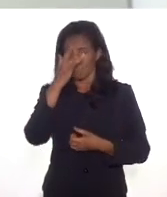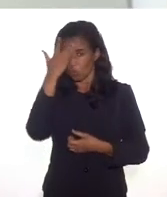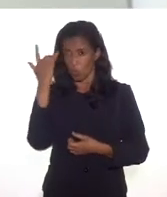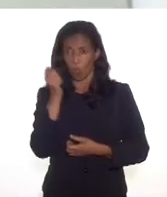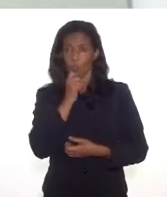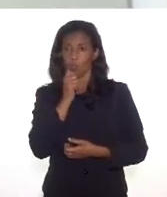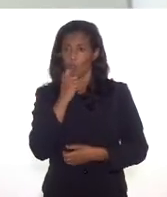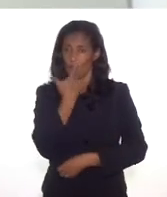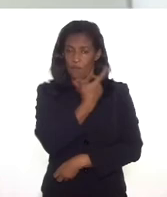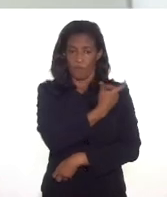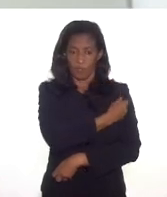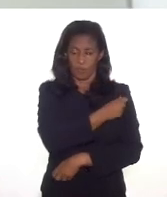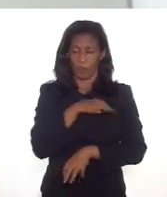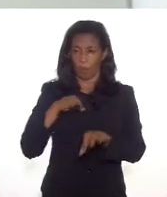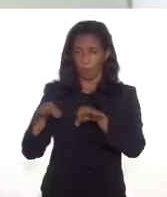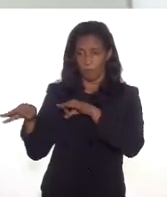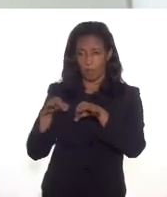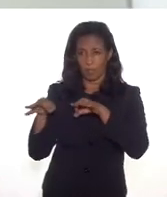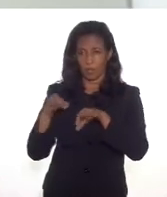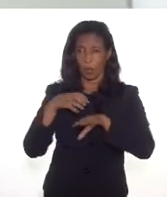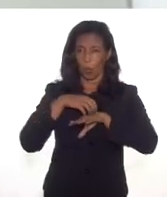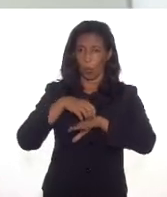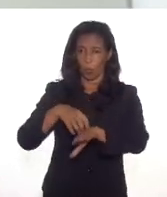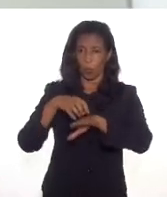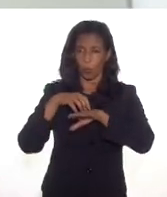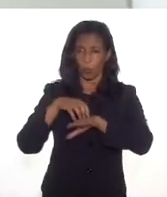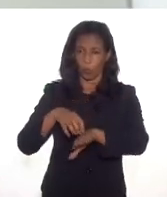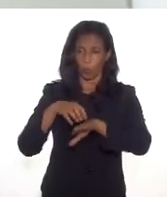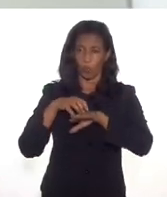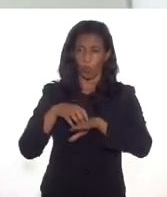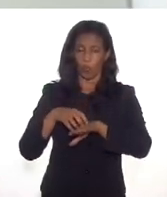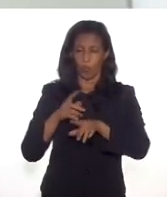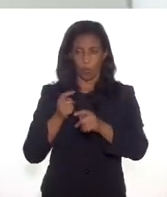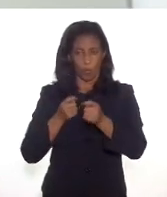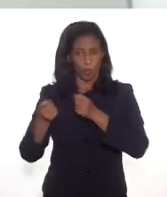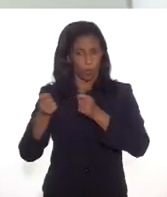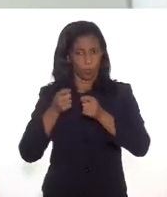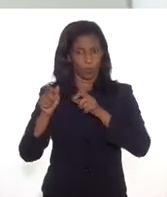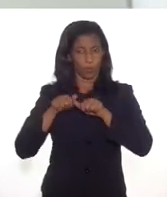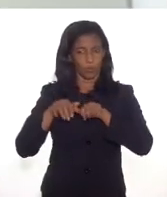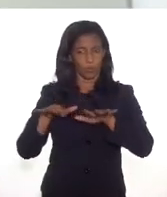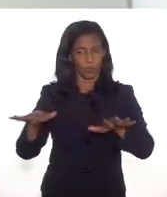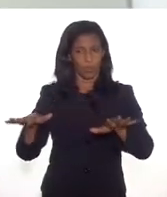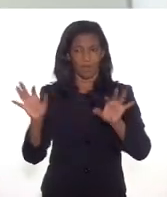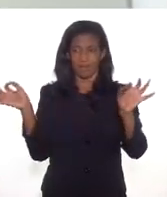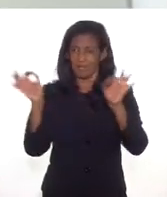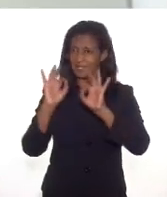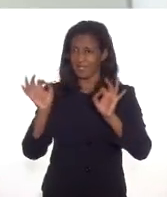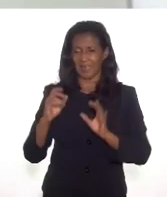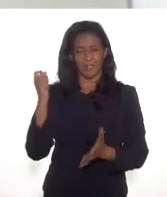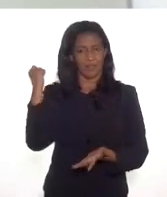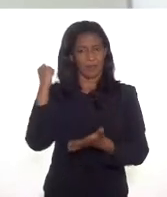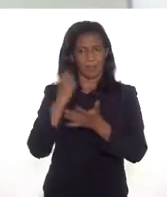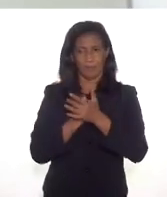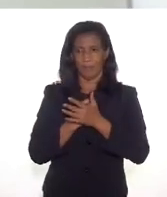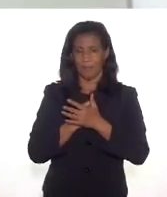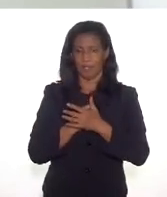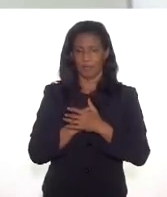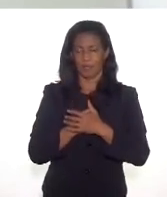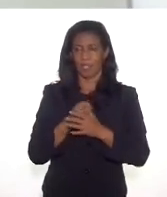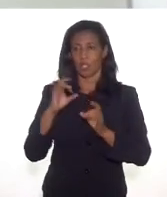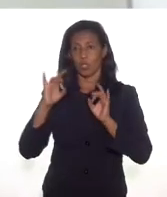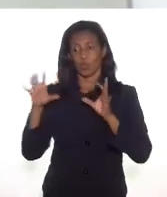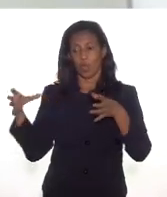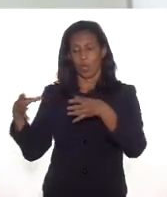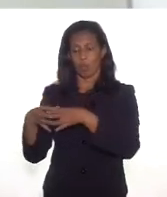vacinação, planejamento de transporte, controle sobre a pandemia, nenhuma medida vai impactar somente a